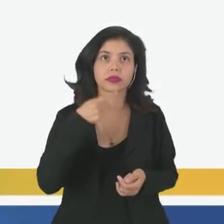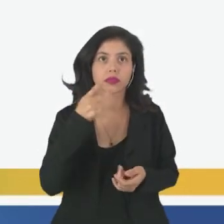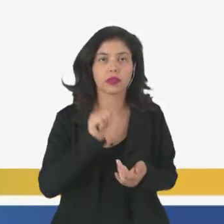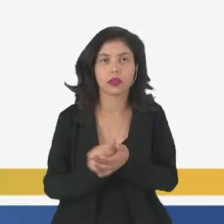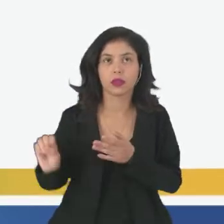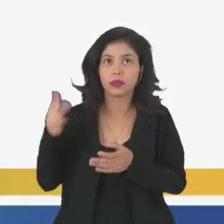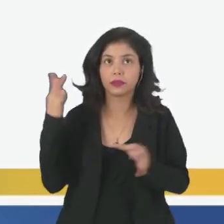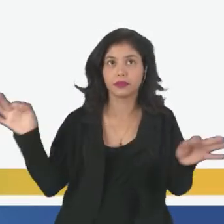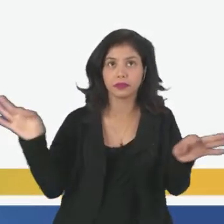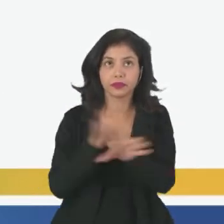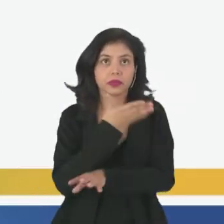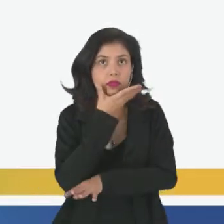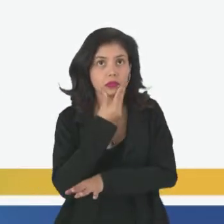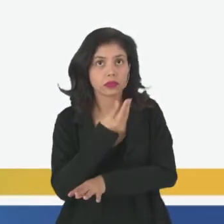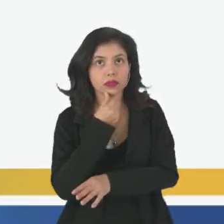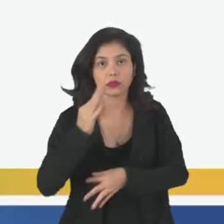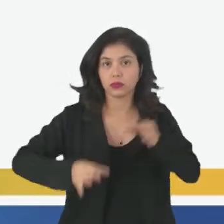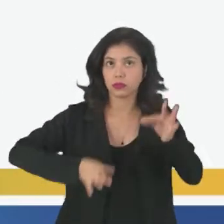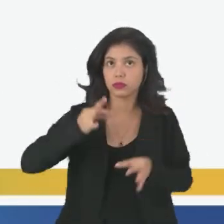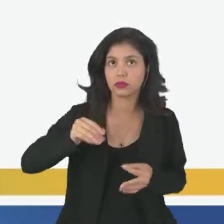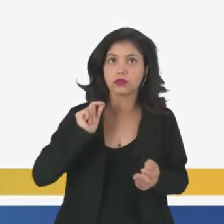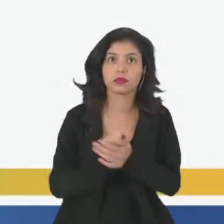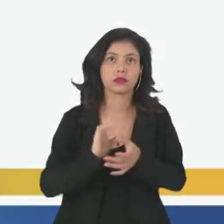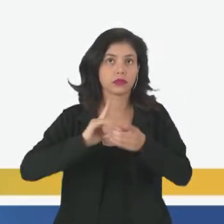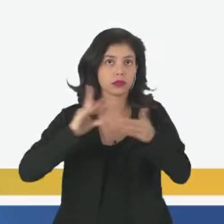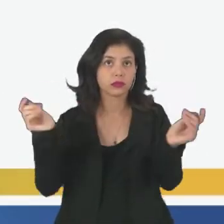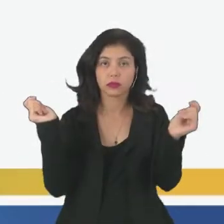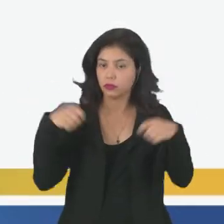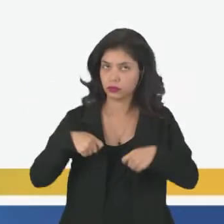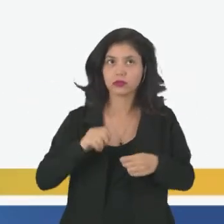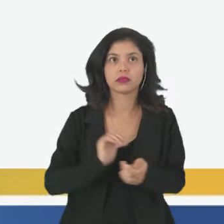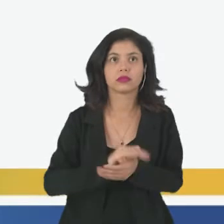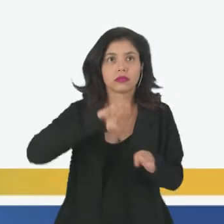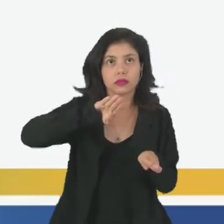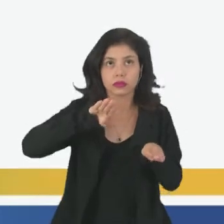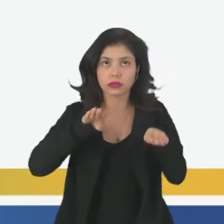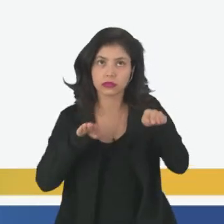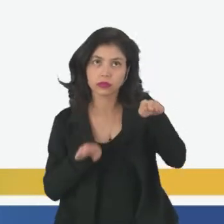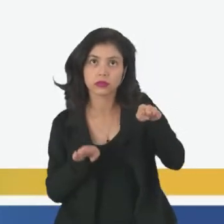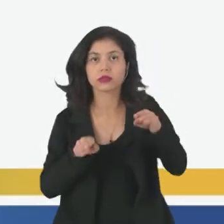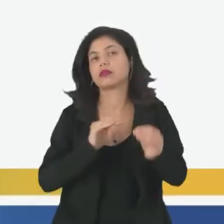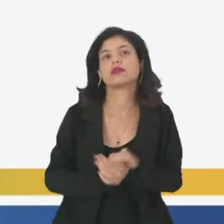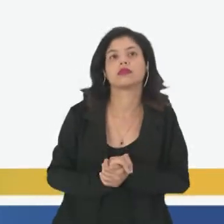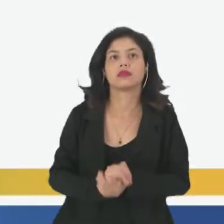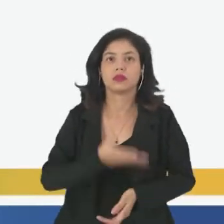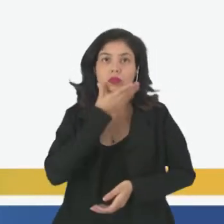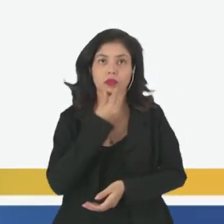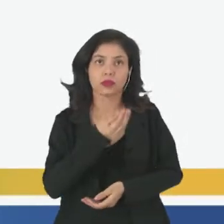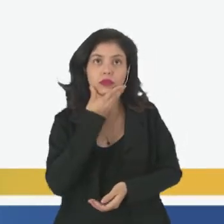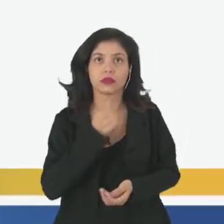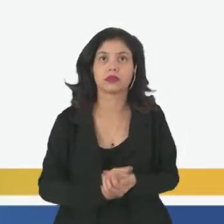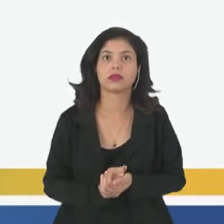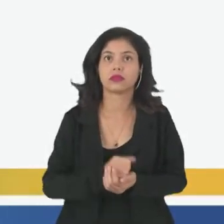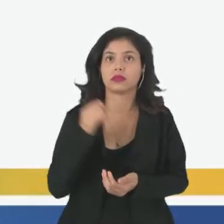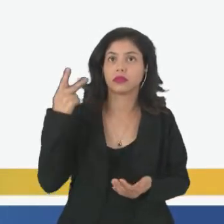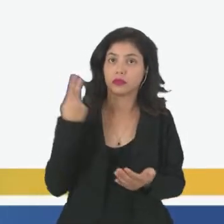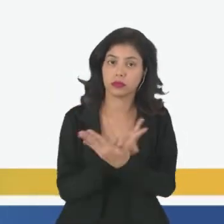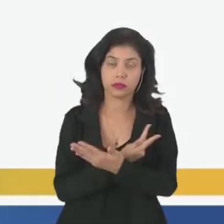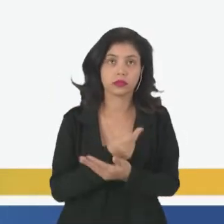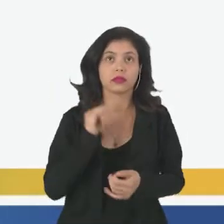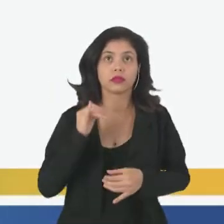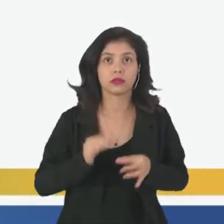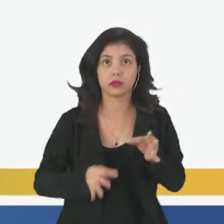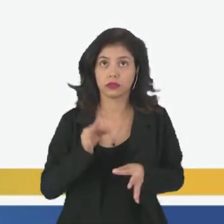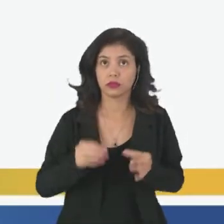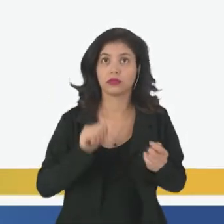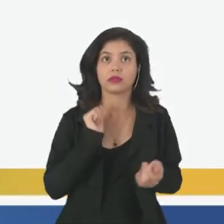que a capacidade do homem para a justiça faz a democracia possível, mas a inclinação do homem para a injustiça